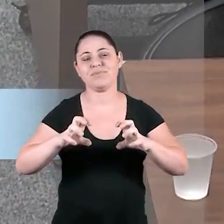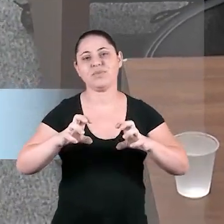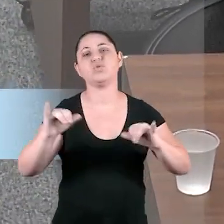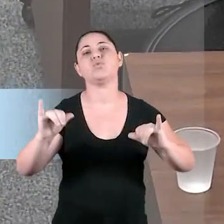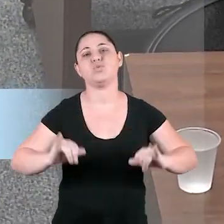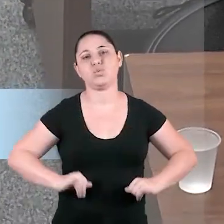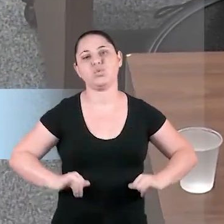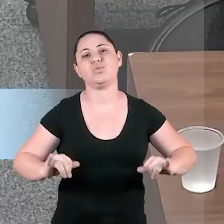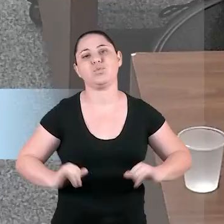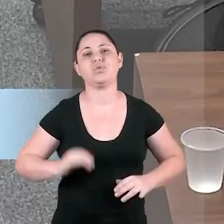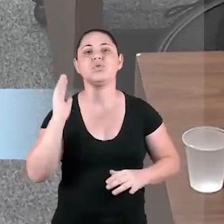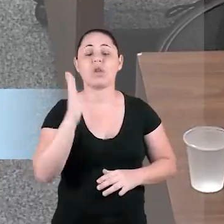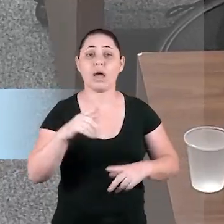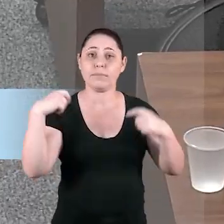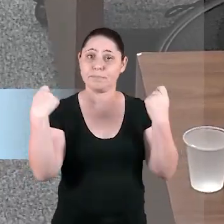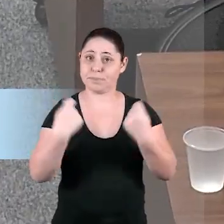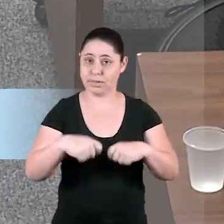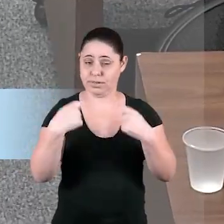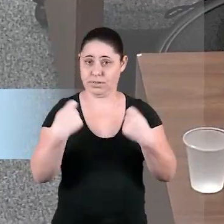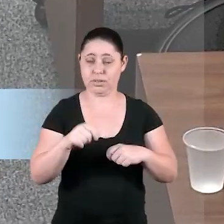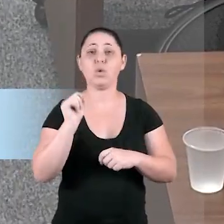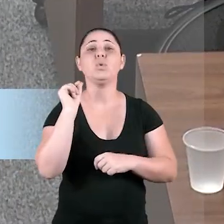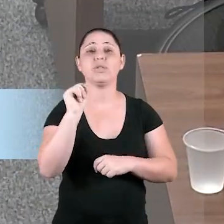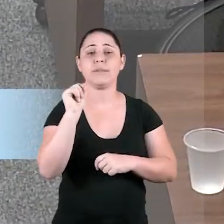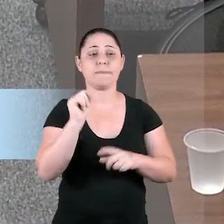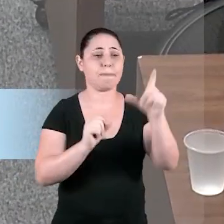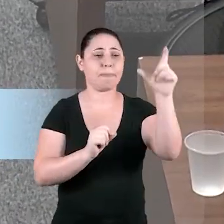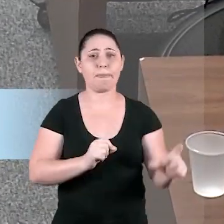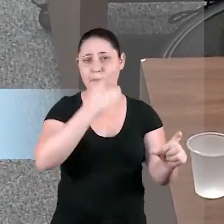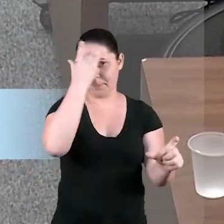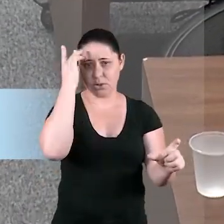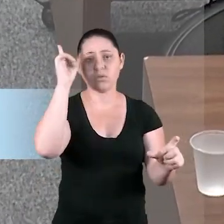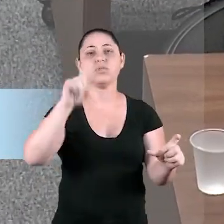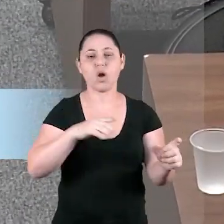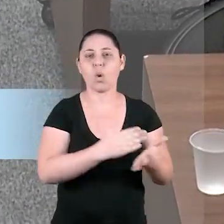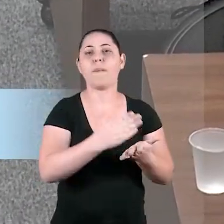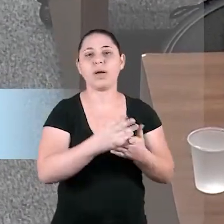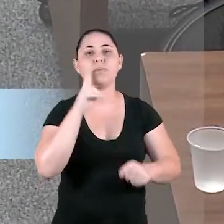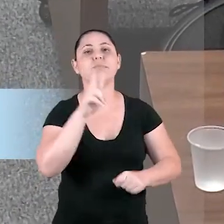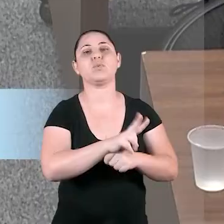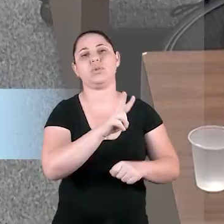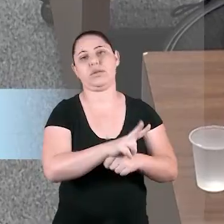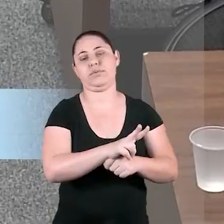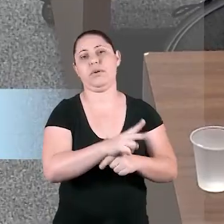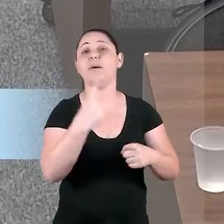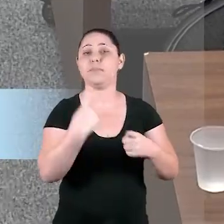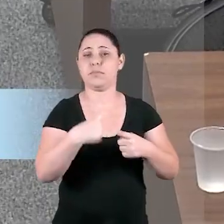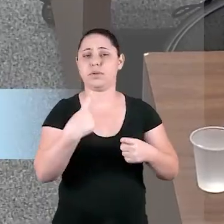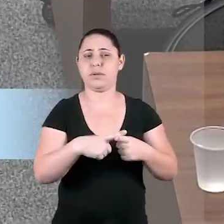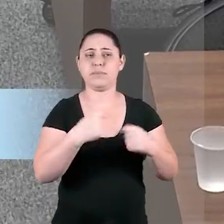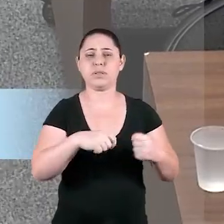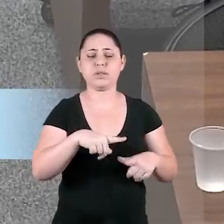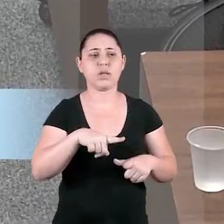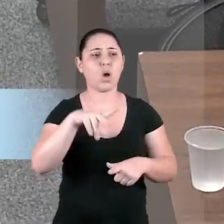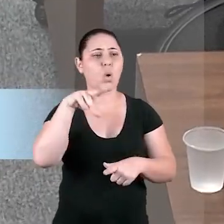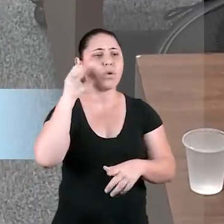está em sofrimento. Então, eu preciso, essa paciente já é indicada a fazer os cuidados paliativos, porque ela